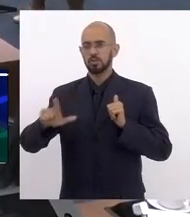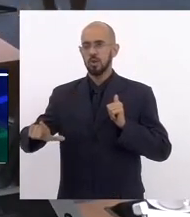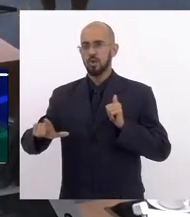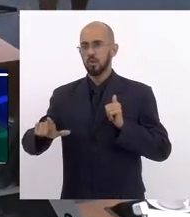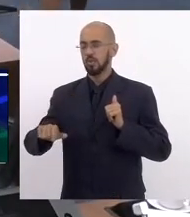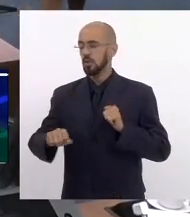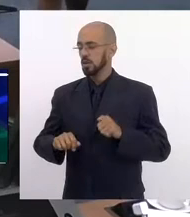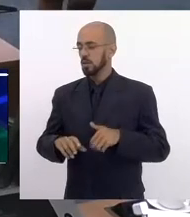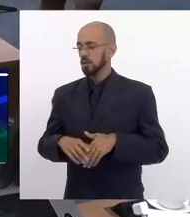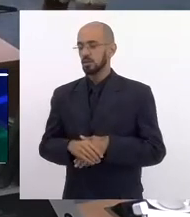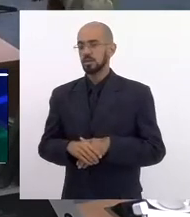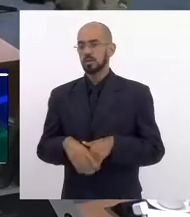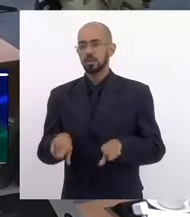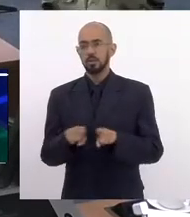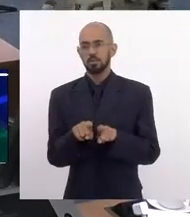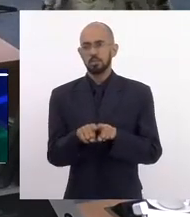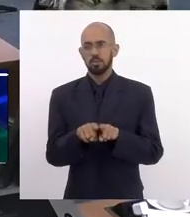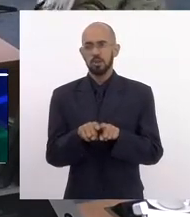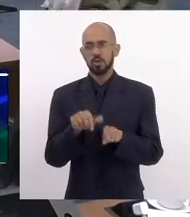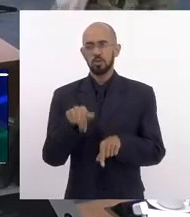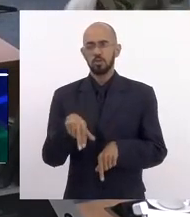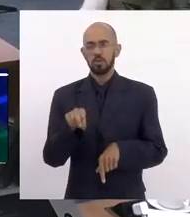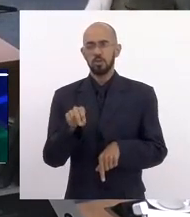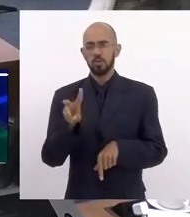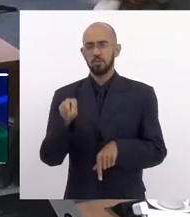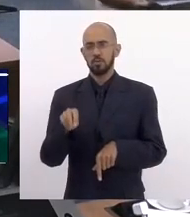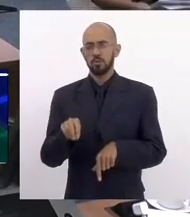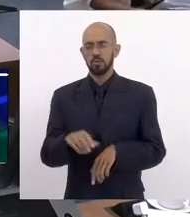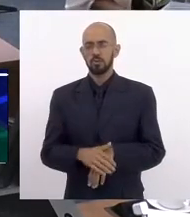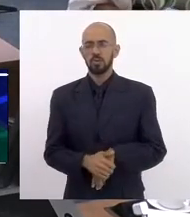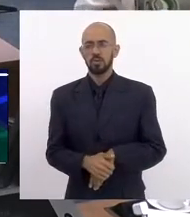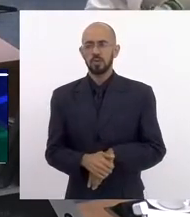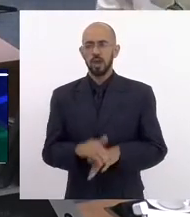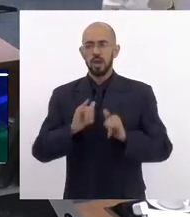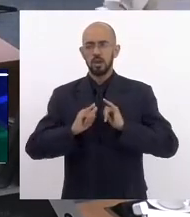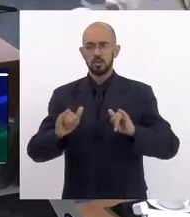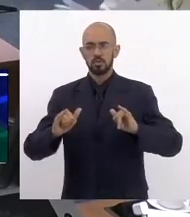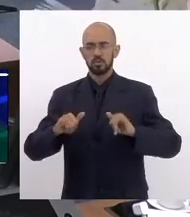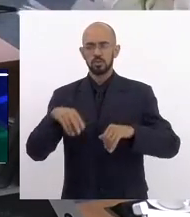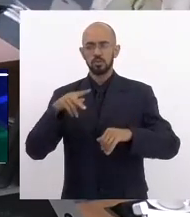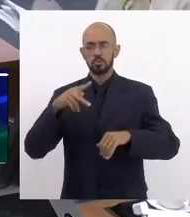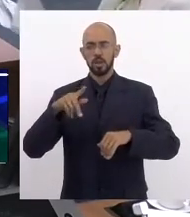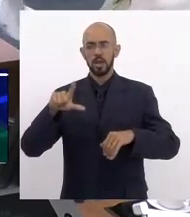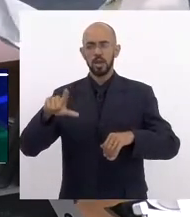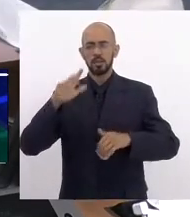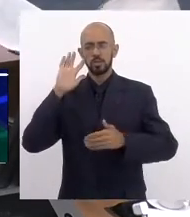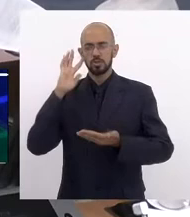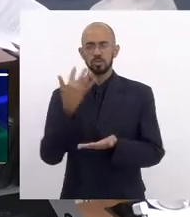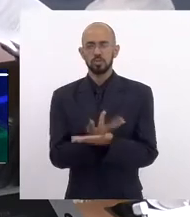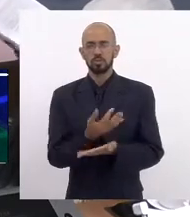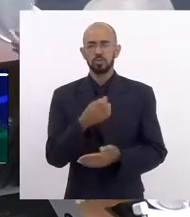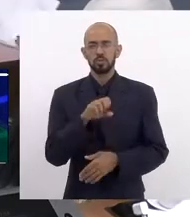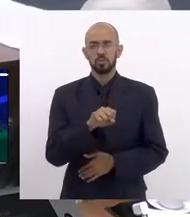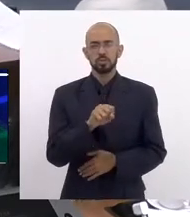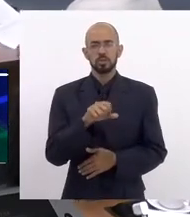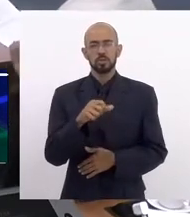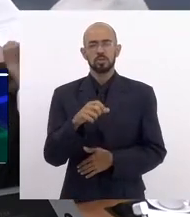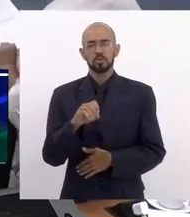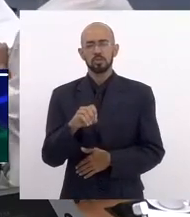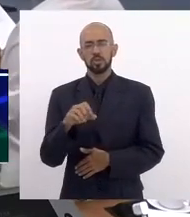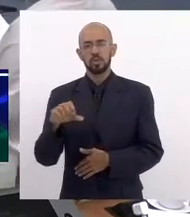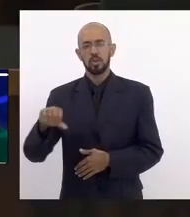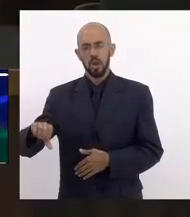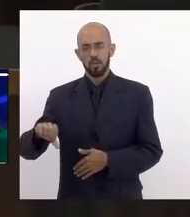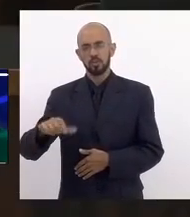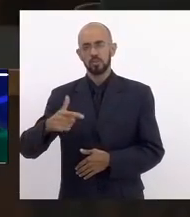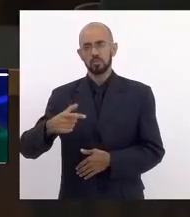do PSOL e do Partido Novo. Anuncio o projeto de resolução número 809/2021, de autoria